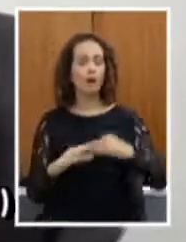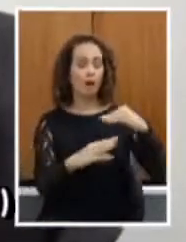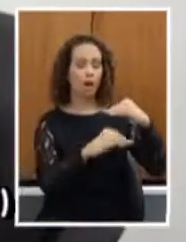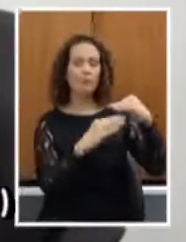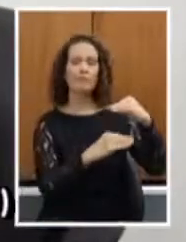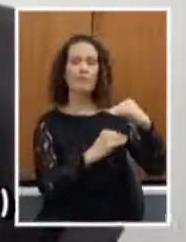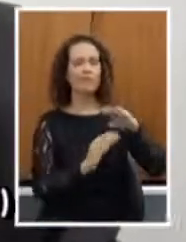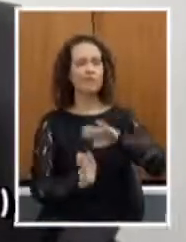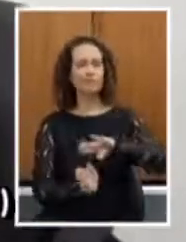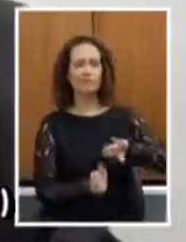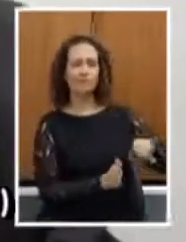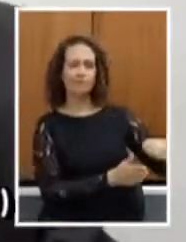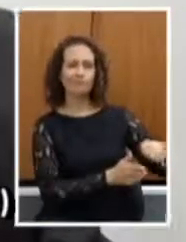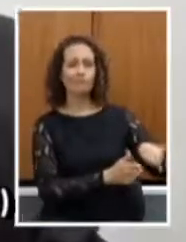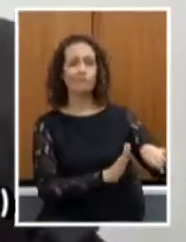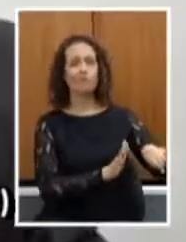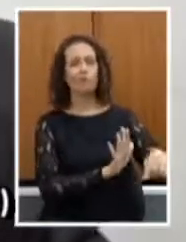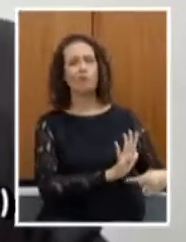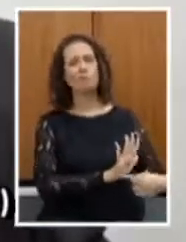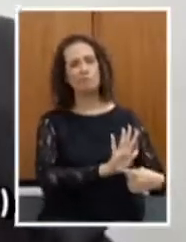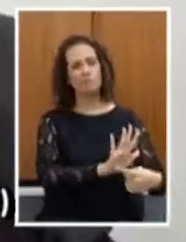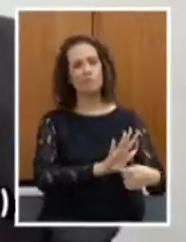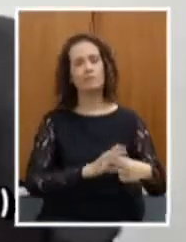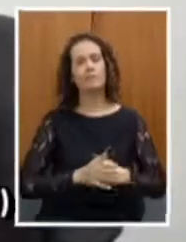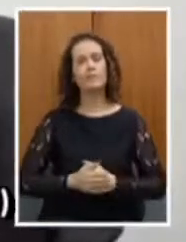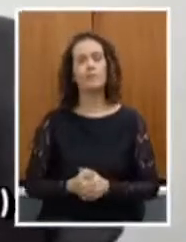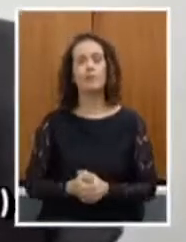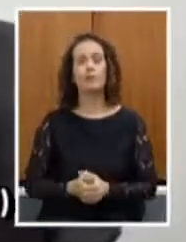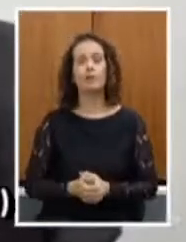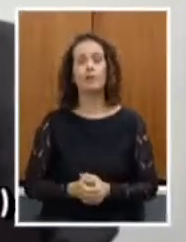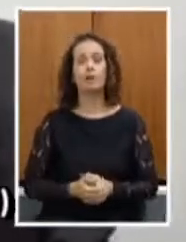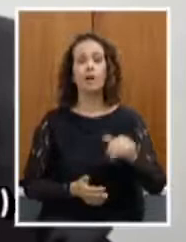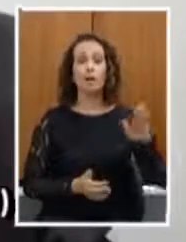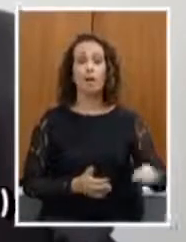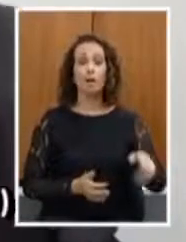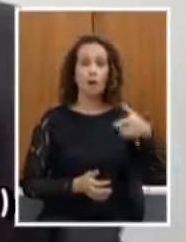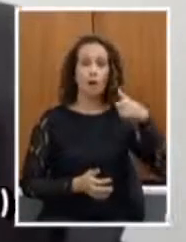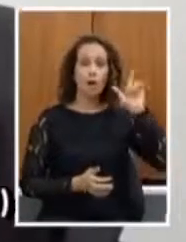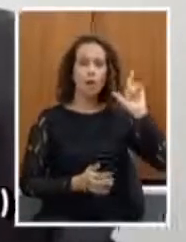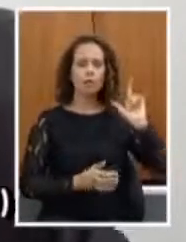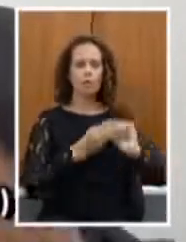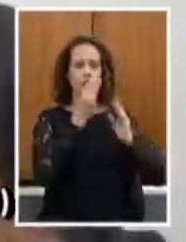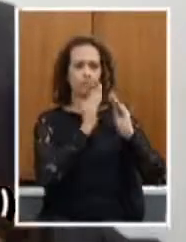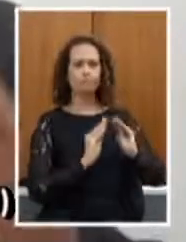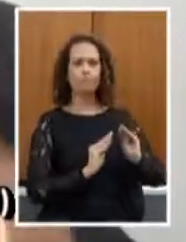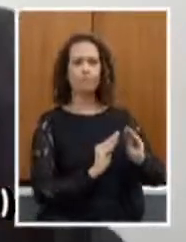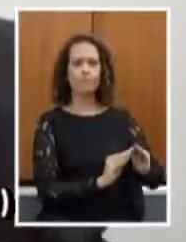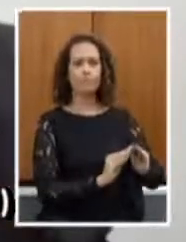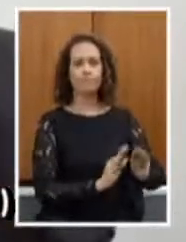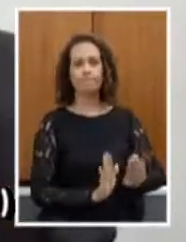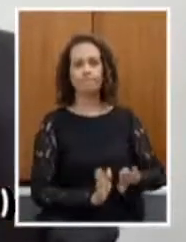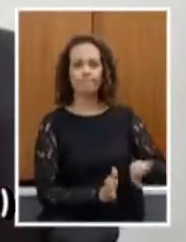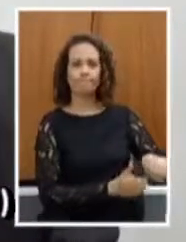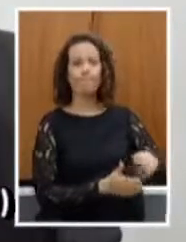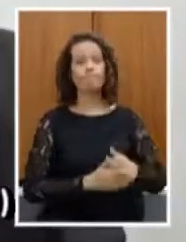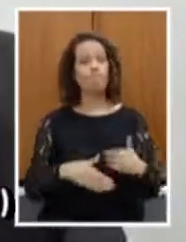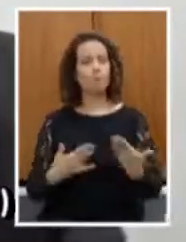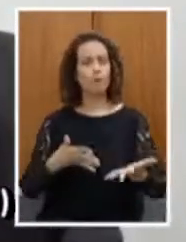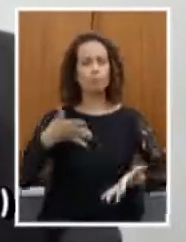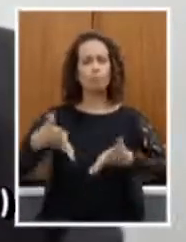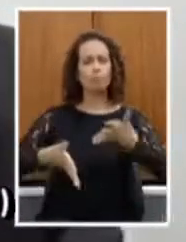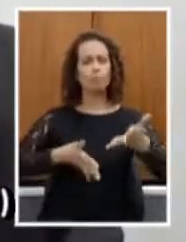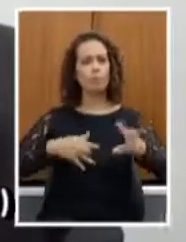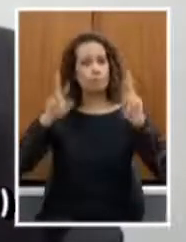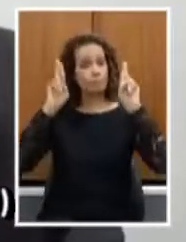à emenda apresentada na tarde de ontem, que já estão rejeitadas. Fica aqui, então, a minha fala com todo